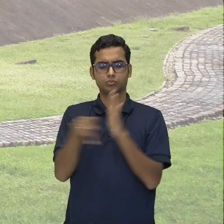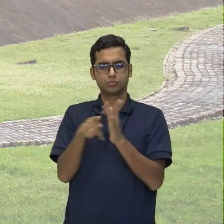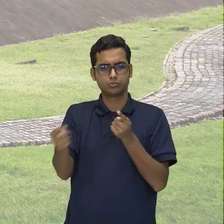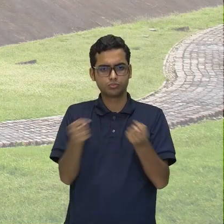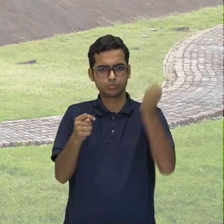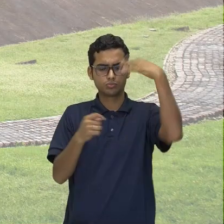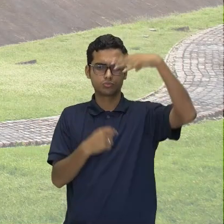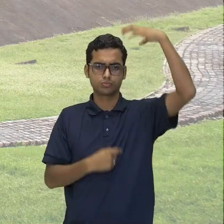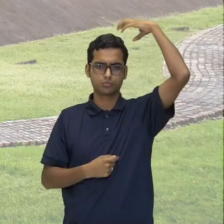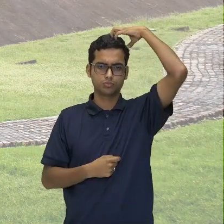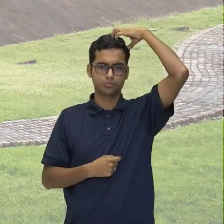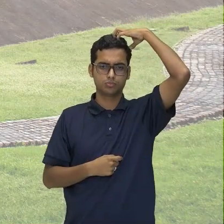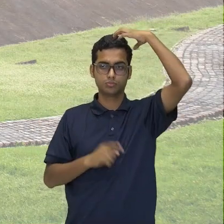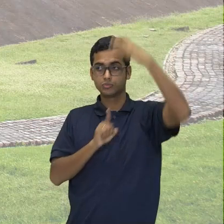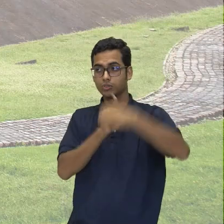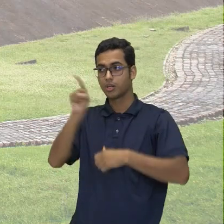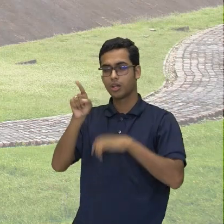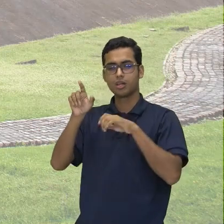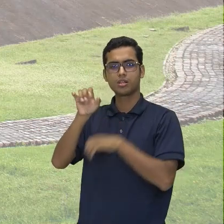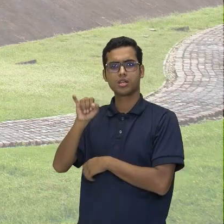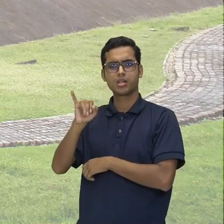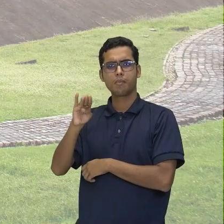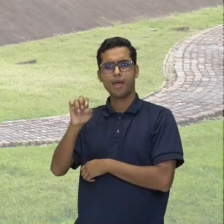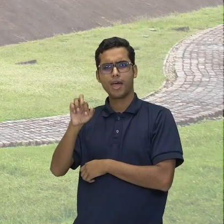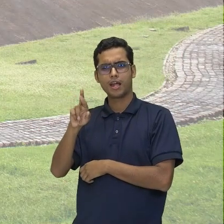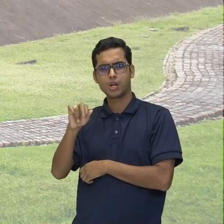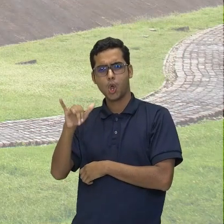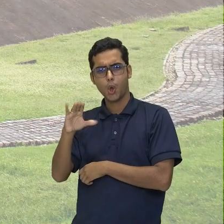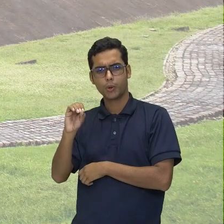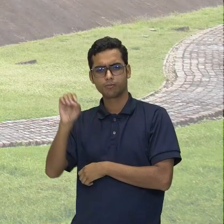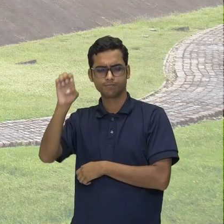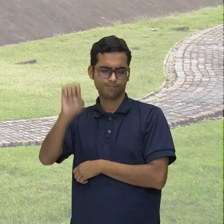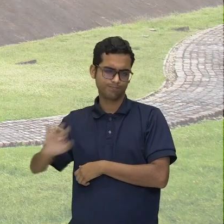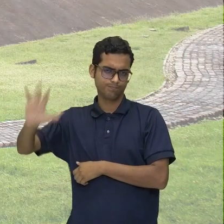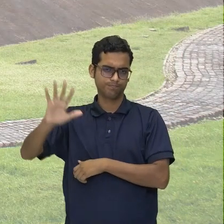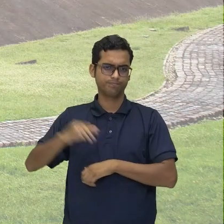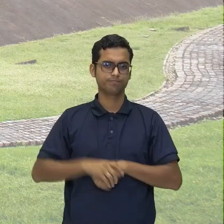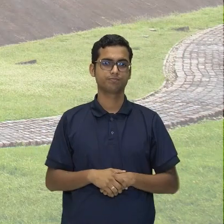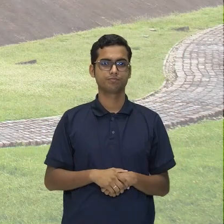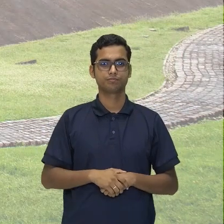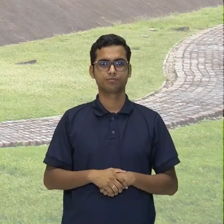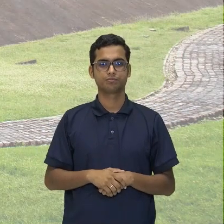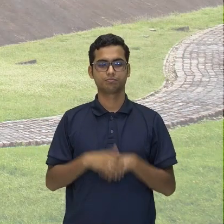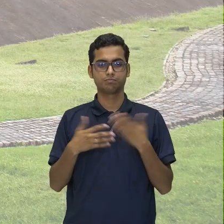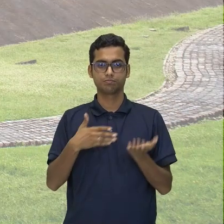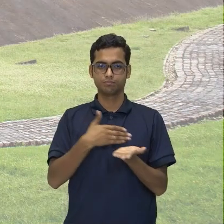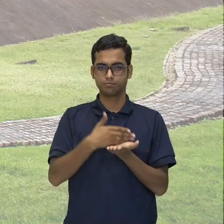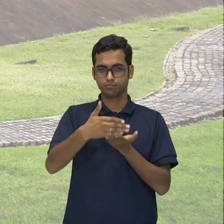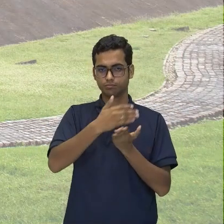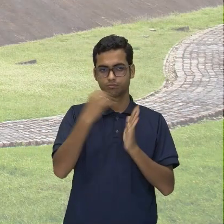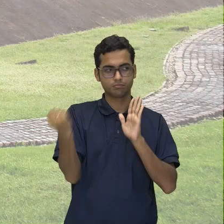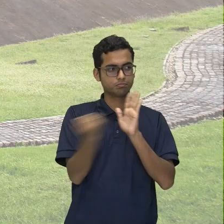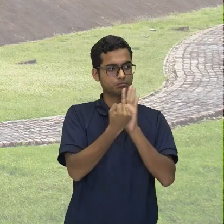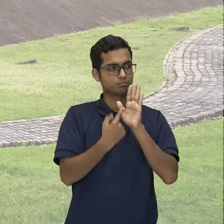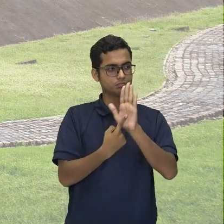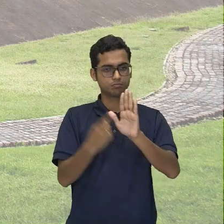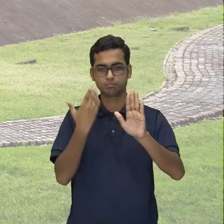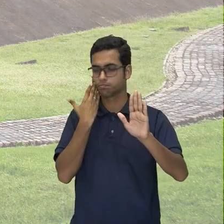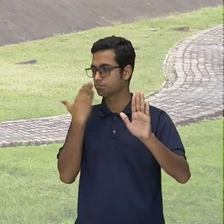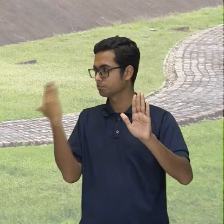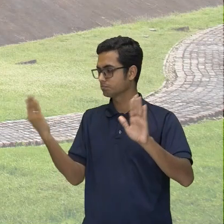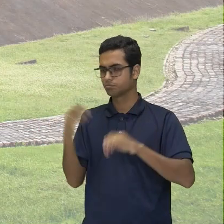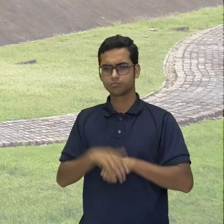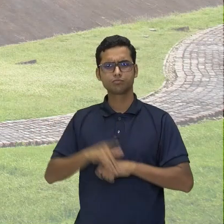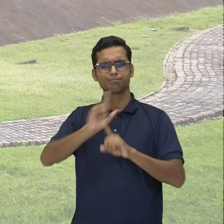reinos ibéricos. Então, nós temos aqui a pedra fundamental para o início dessa ocupação. E qual era